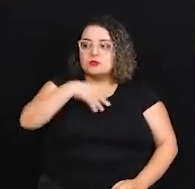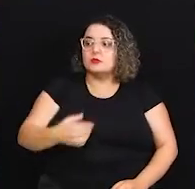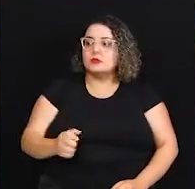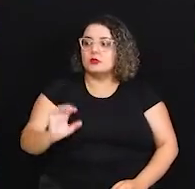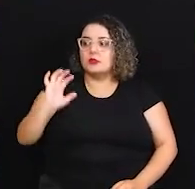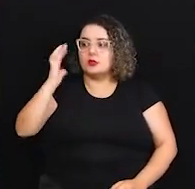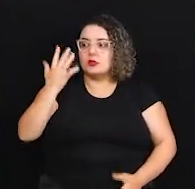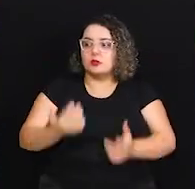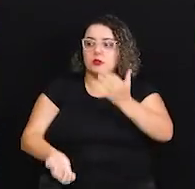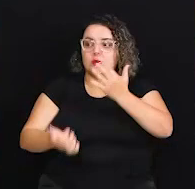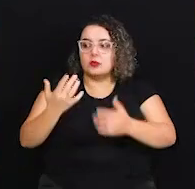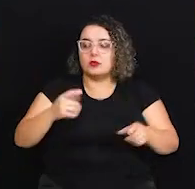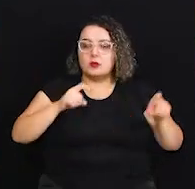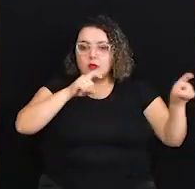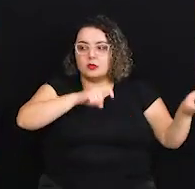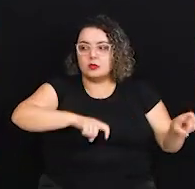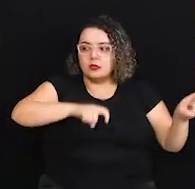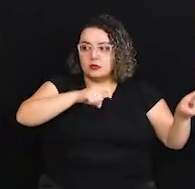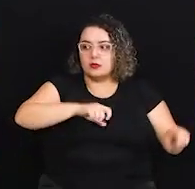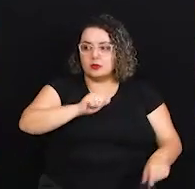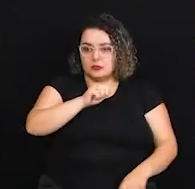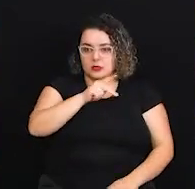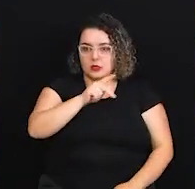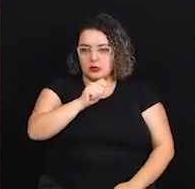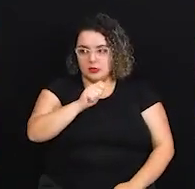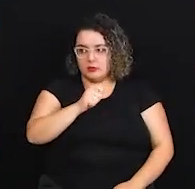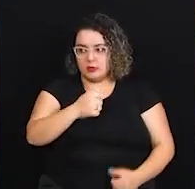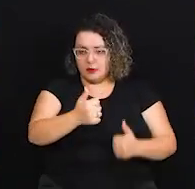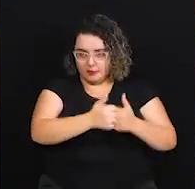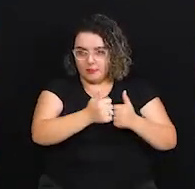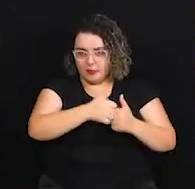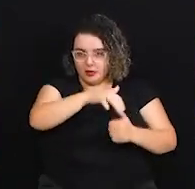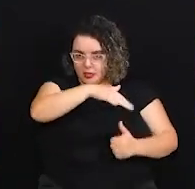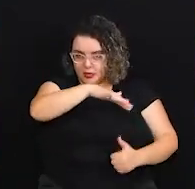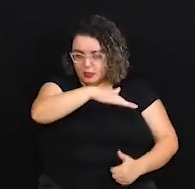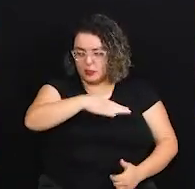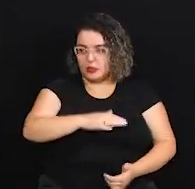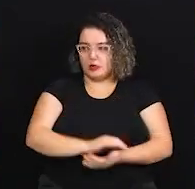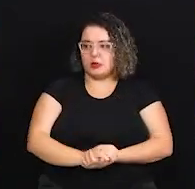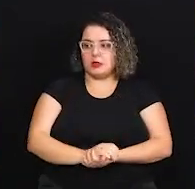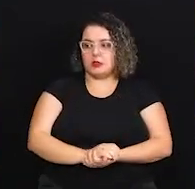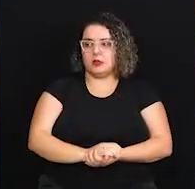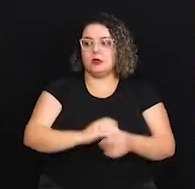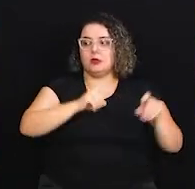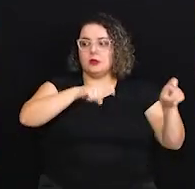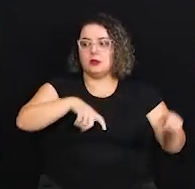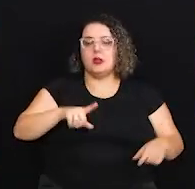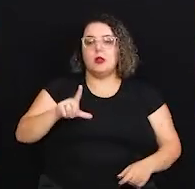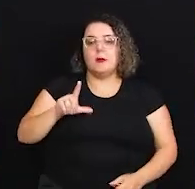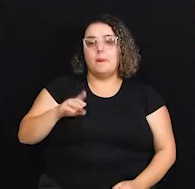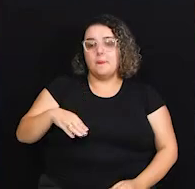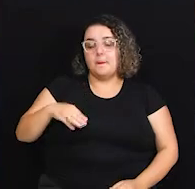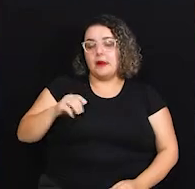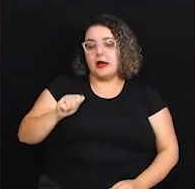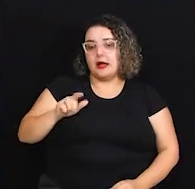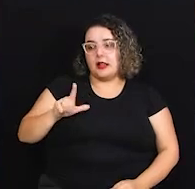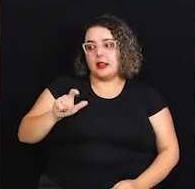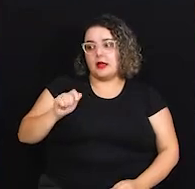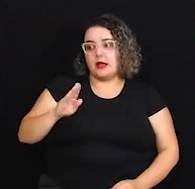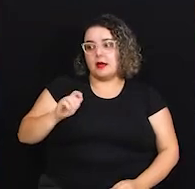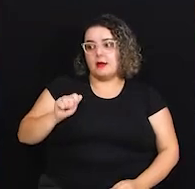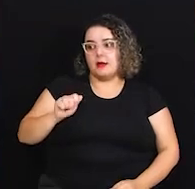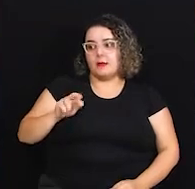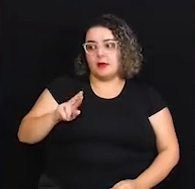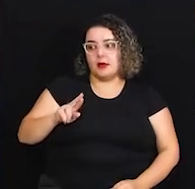muito grande numa fazenda aqui na APA, próximo dessa região onde nós estamos, chamada Fazenda Malabar. E esse incêndio durou mais